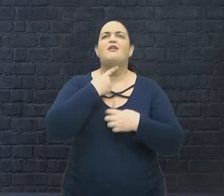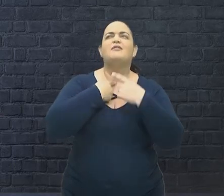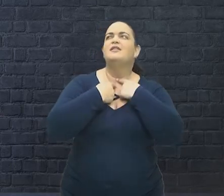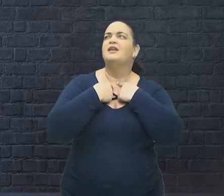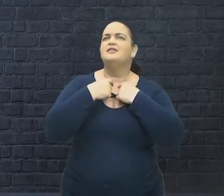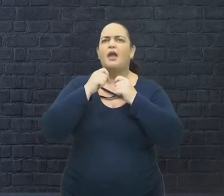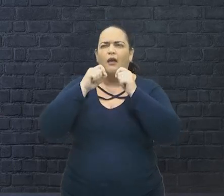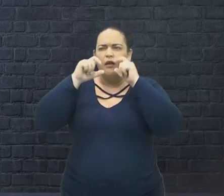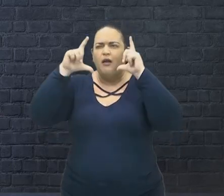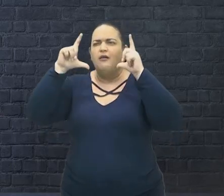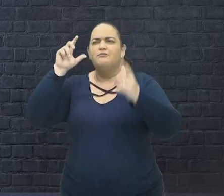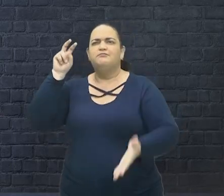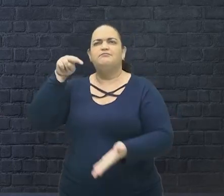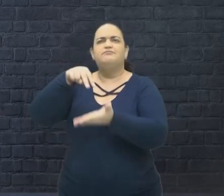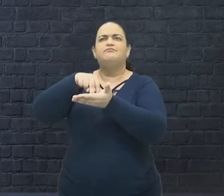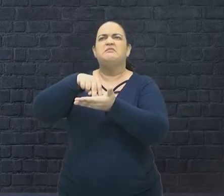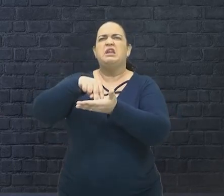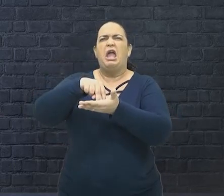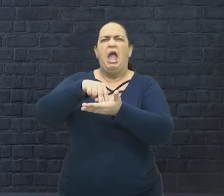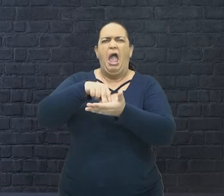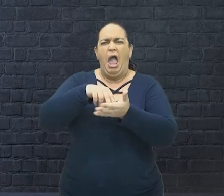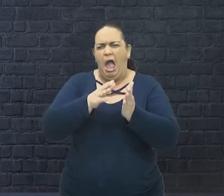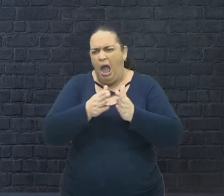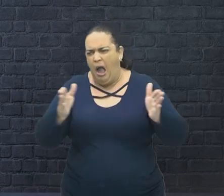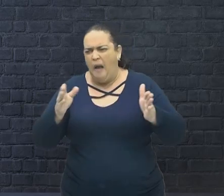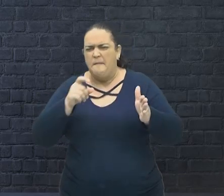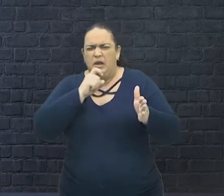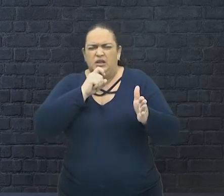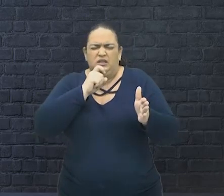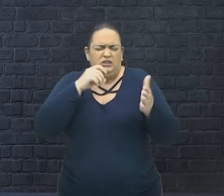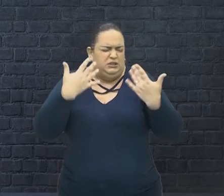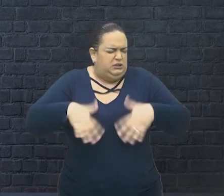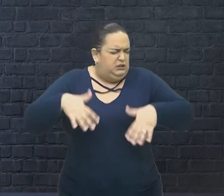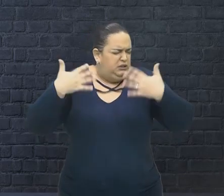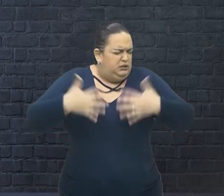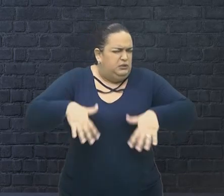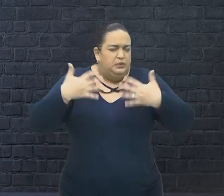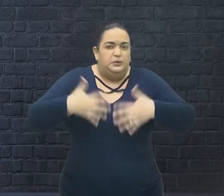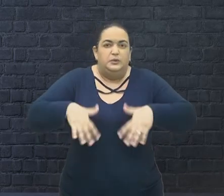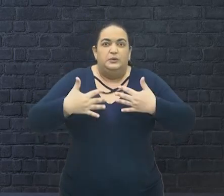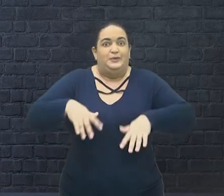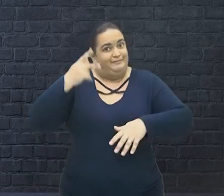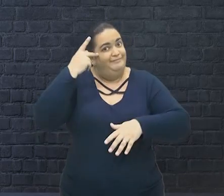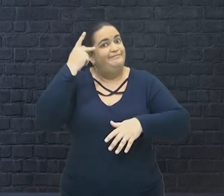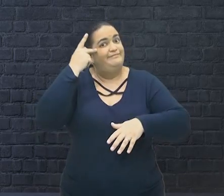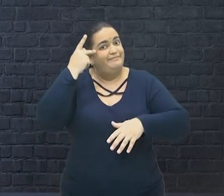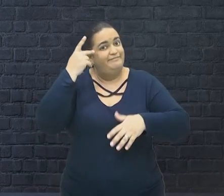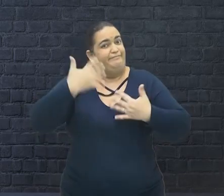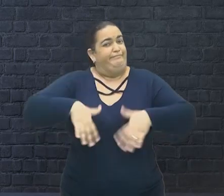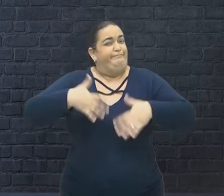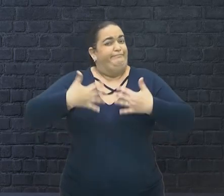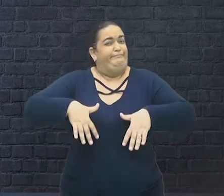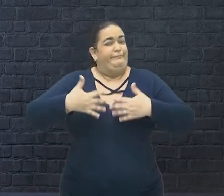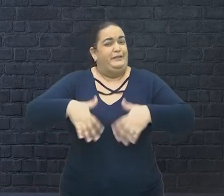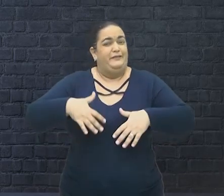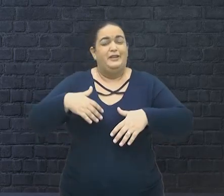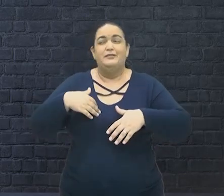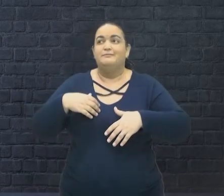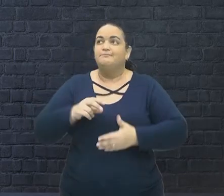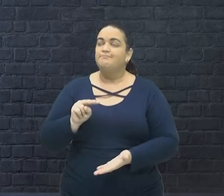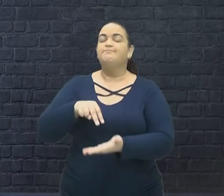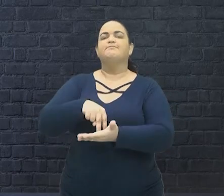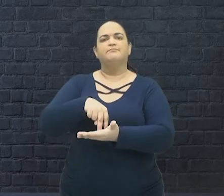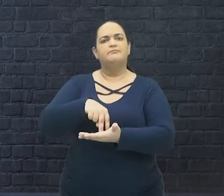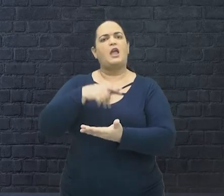levantar, né, mesmo no frio, né, intenso, forte de São Paulo, quando ela saía para catar papelão,